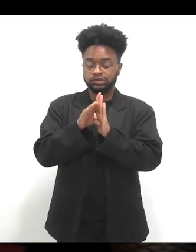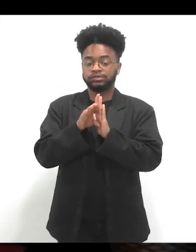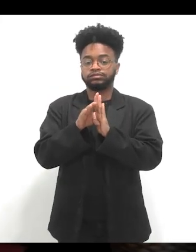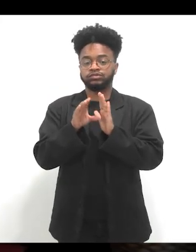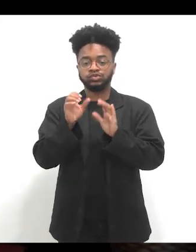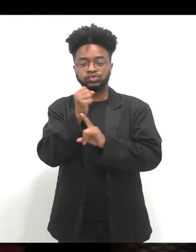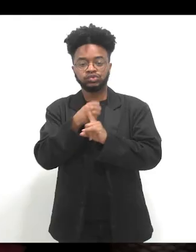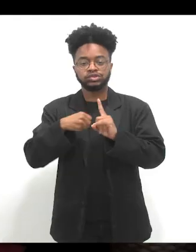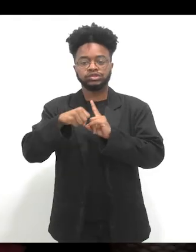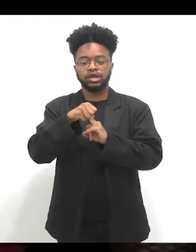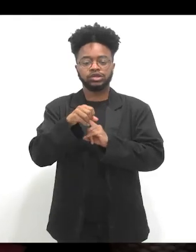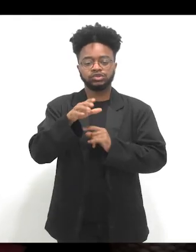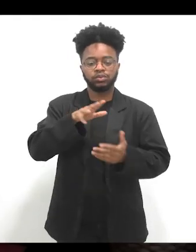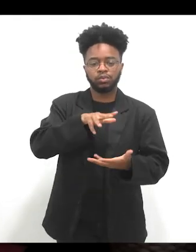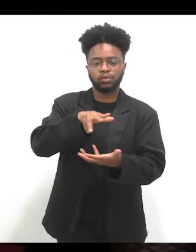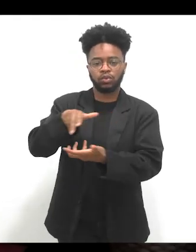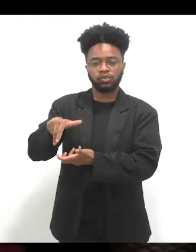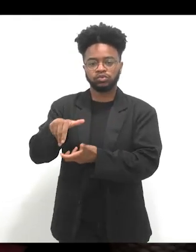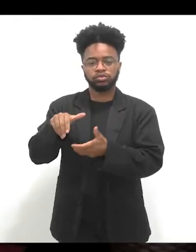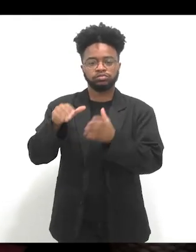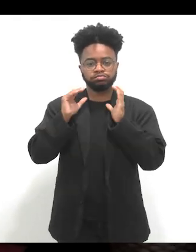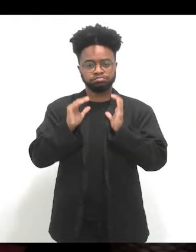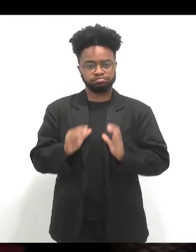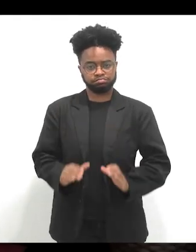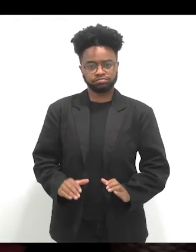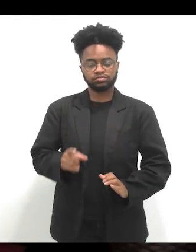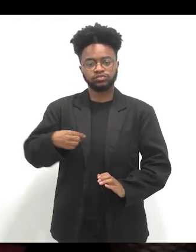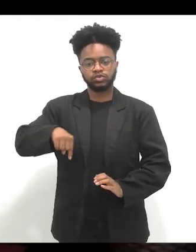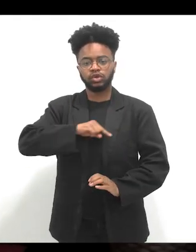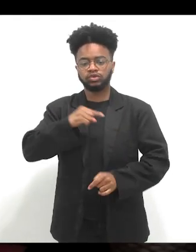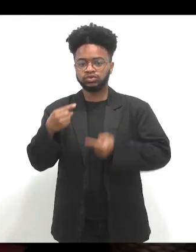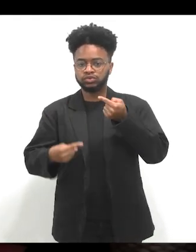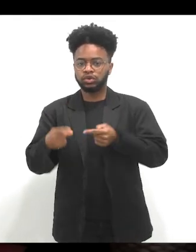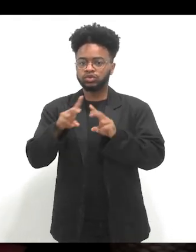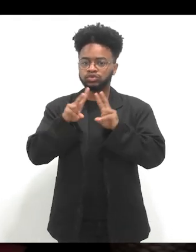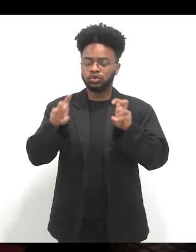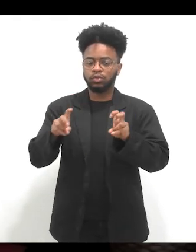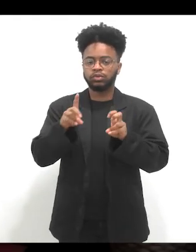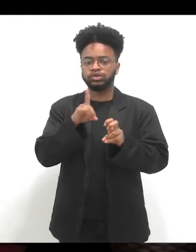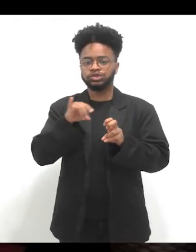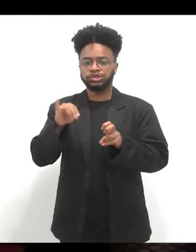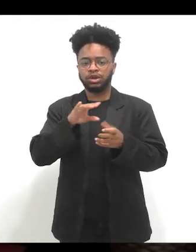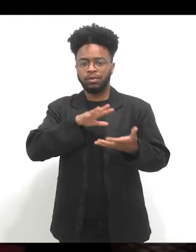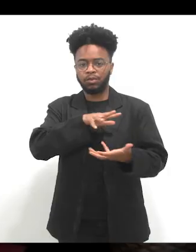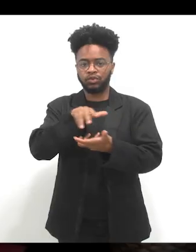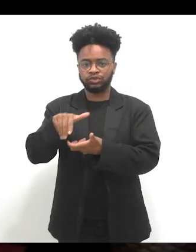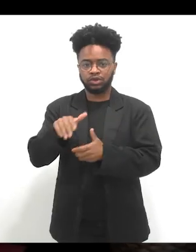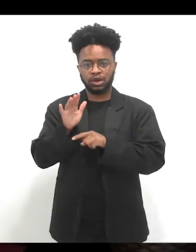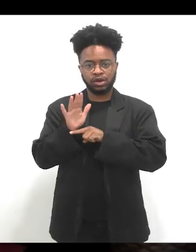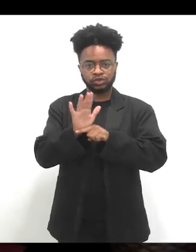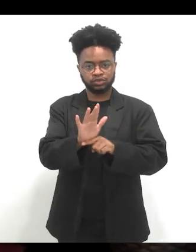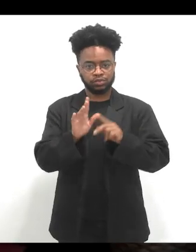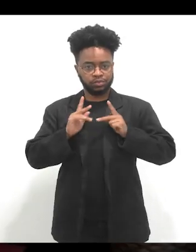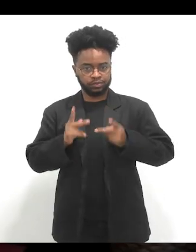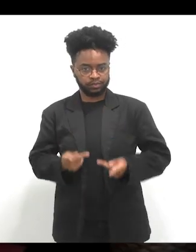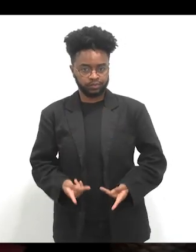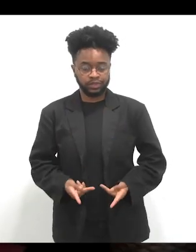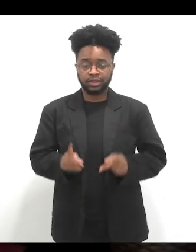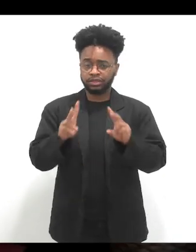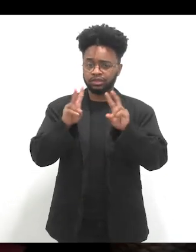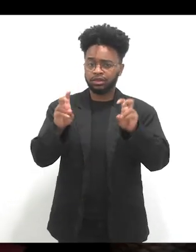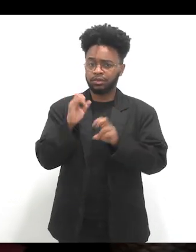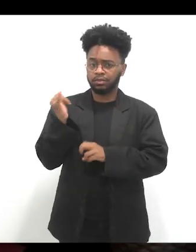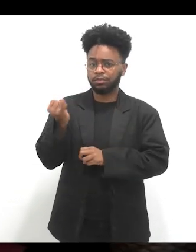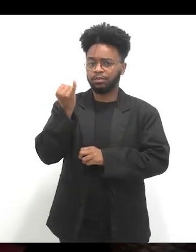civilizatório de sociedade e de mundo, vamos debater hoje o Dia Internacional da Ajuda Humanitária. Exatamente, um tema muito